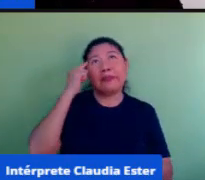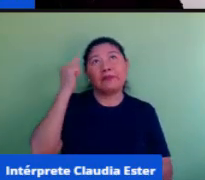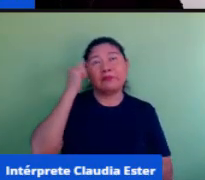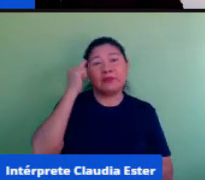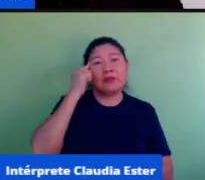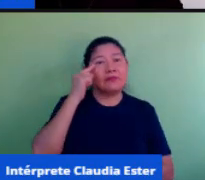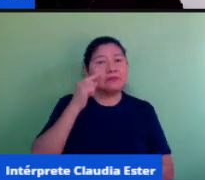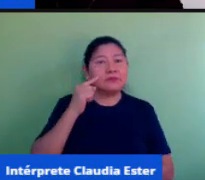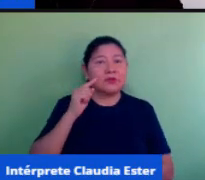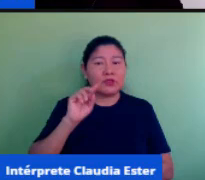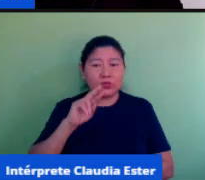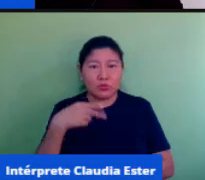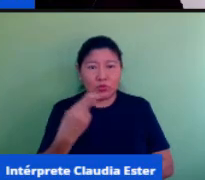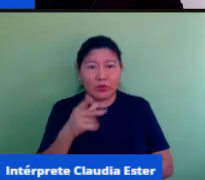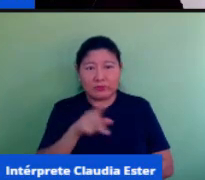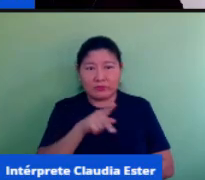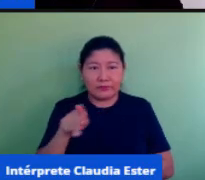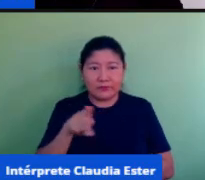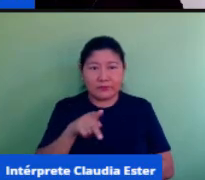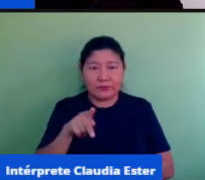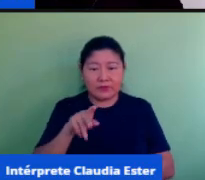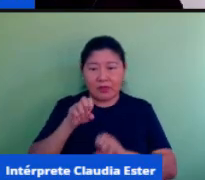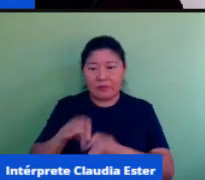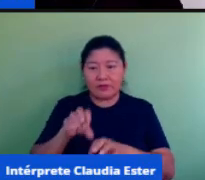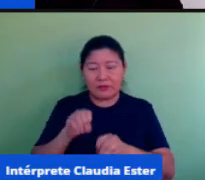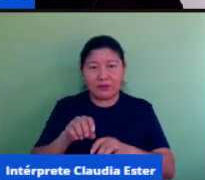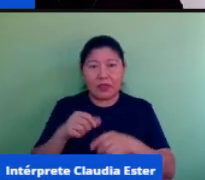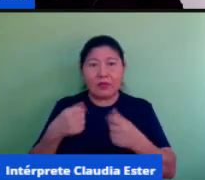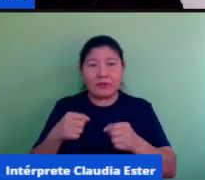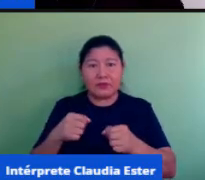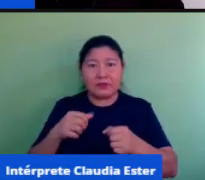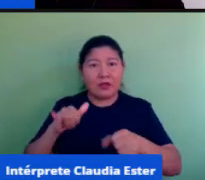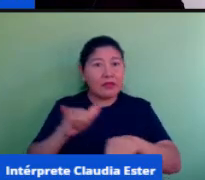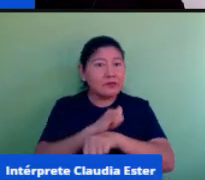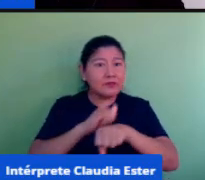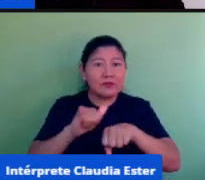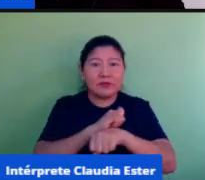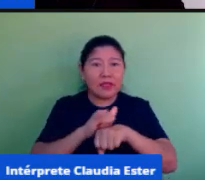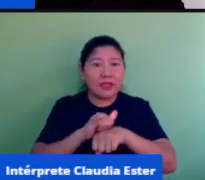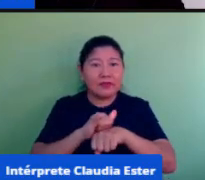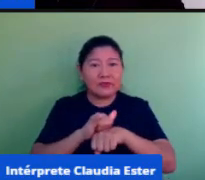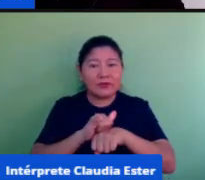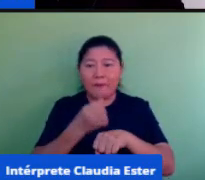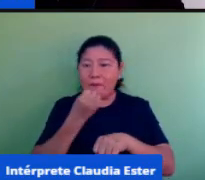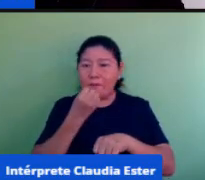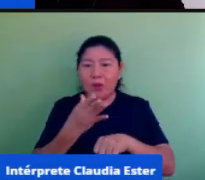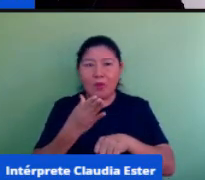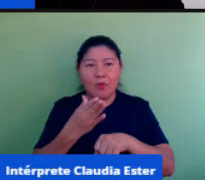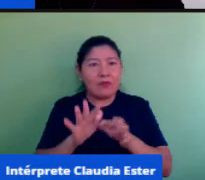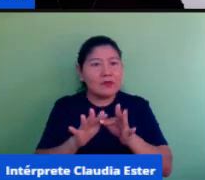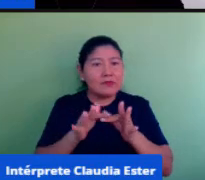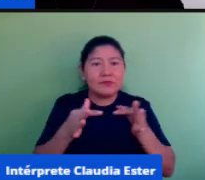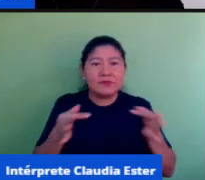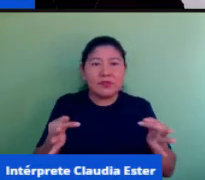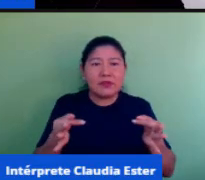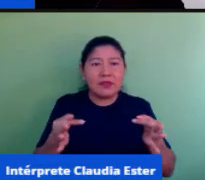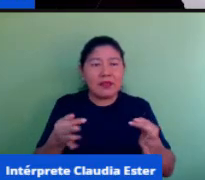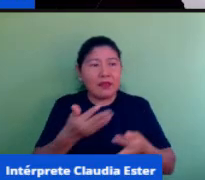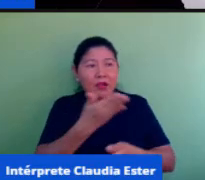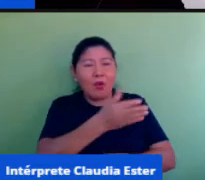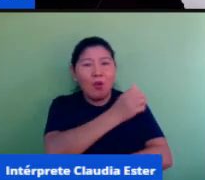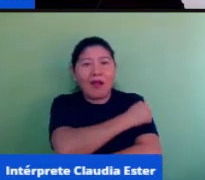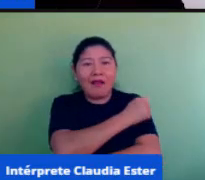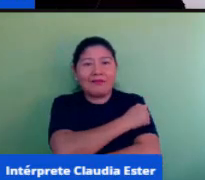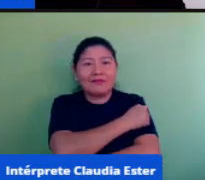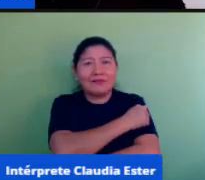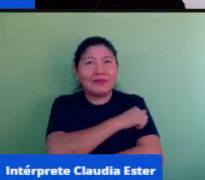educadores, eu tenho que facilitar esse aprendizado para o meu aluno. E o seu aluno, quando ele escuta a sua